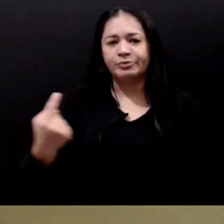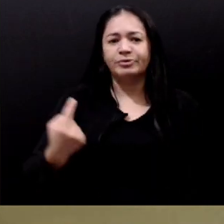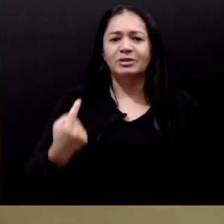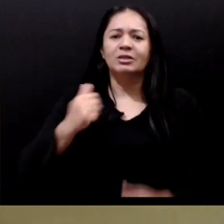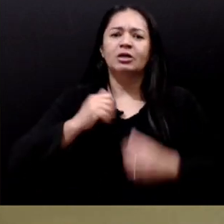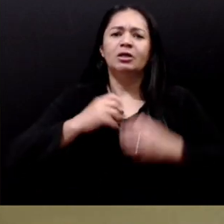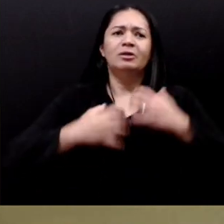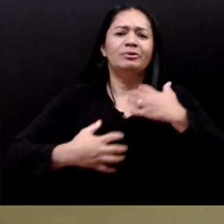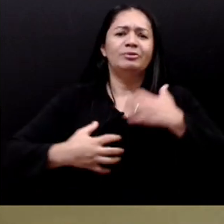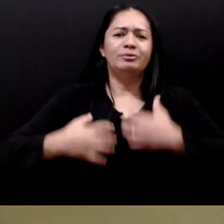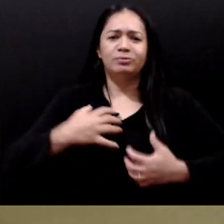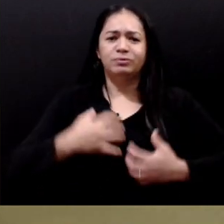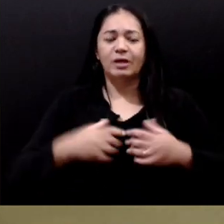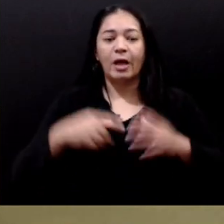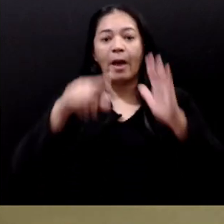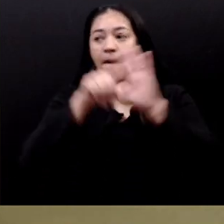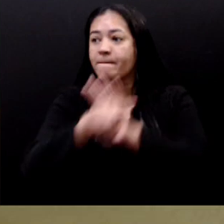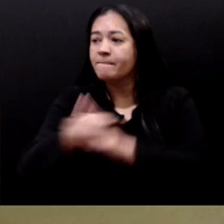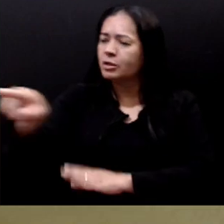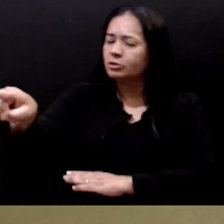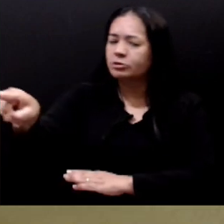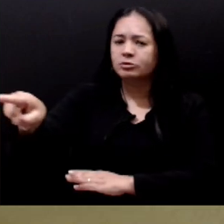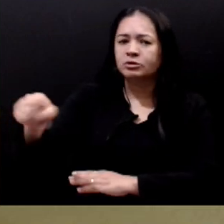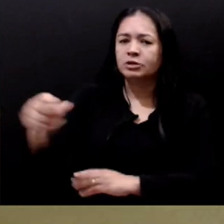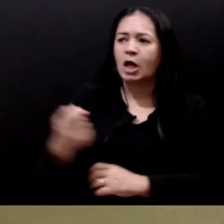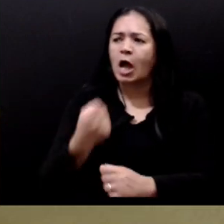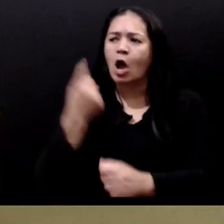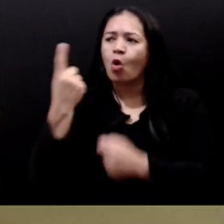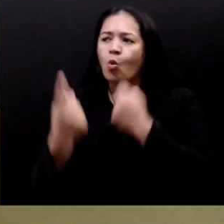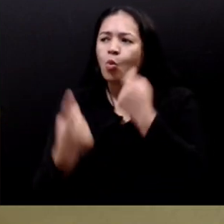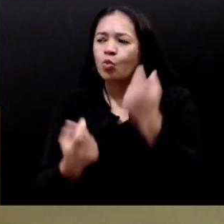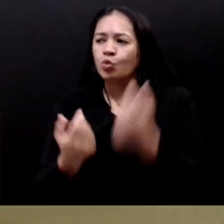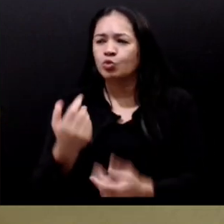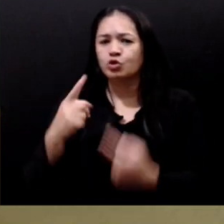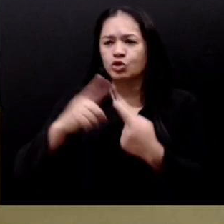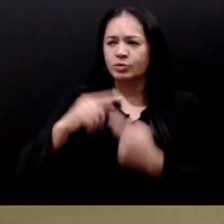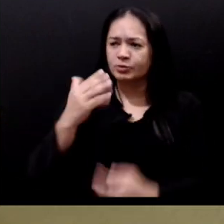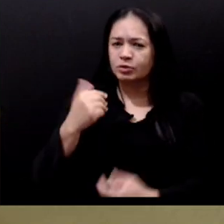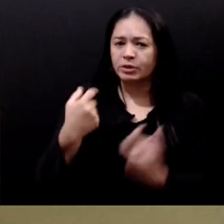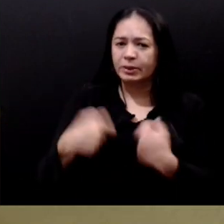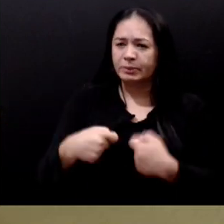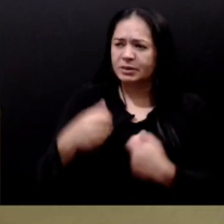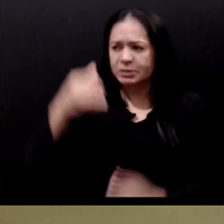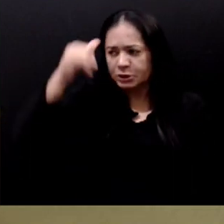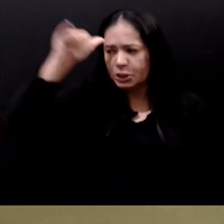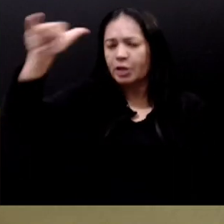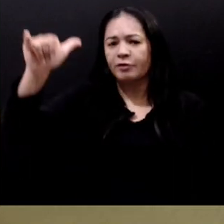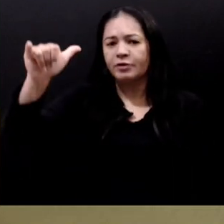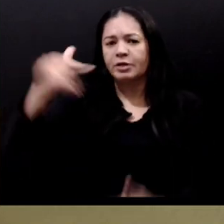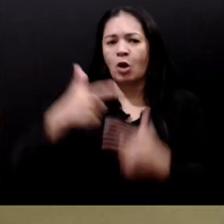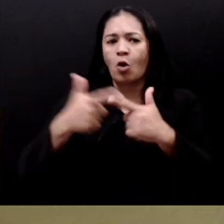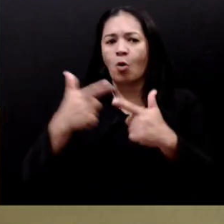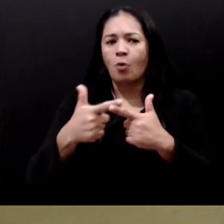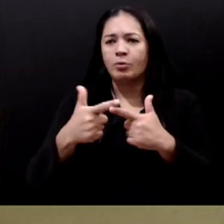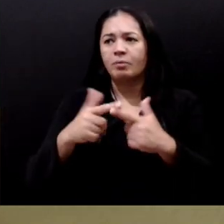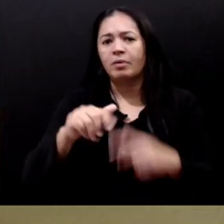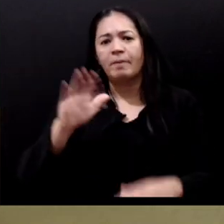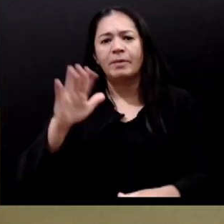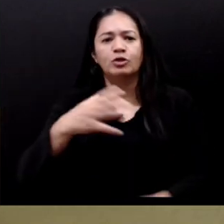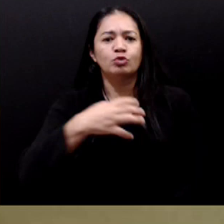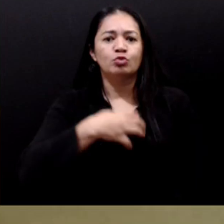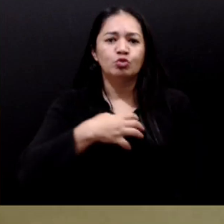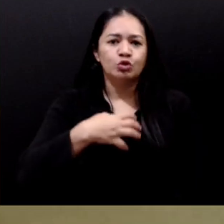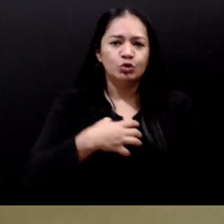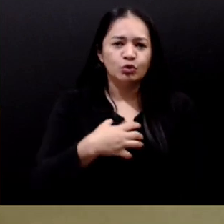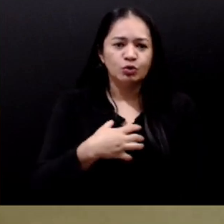eu pergunto pra Jéssica, existem alguns alimentos que realmente a gente deve evitar? O problema está mais na maneira como a